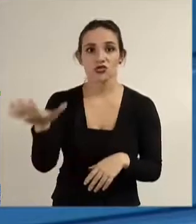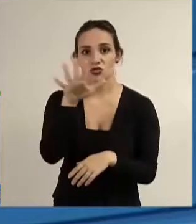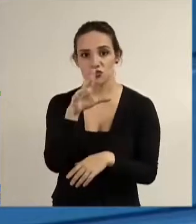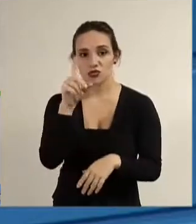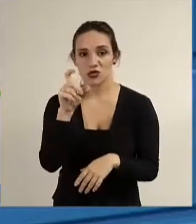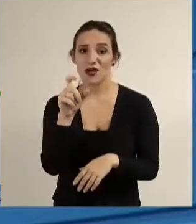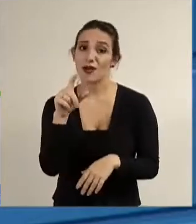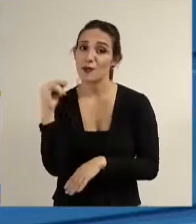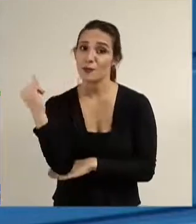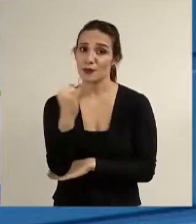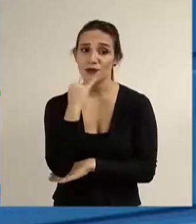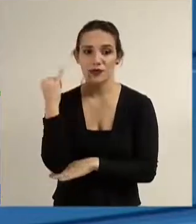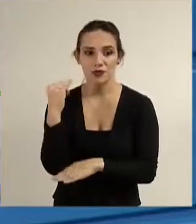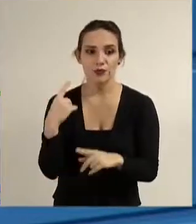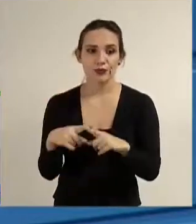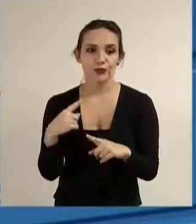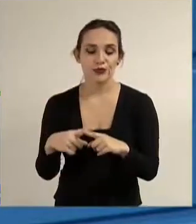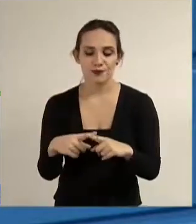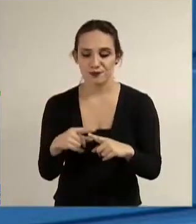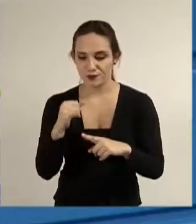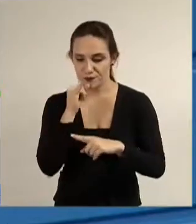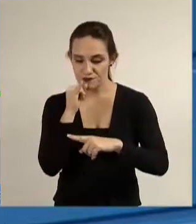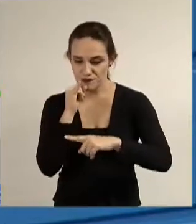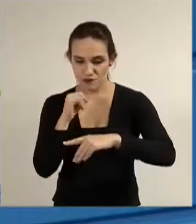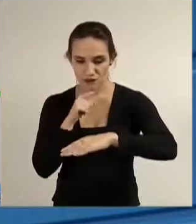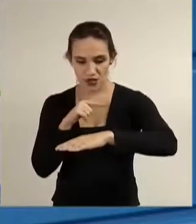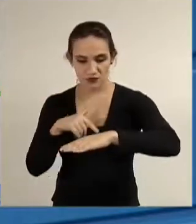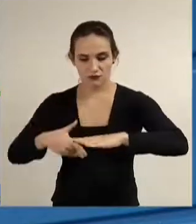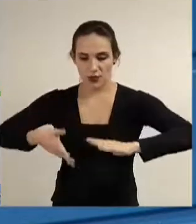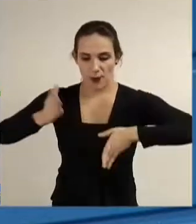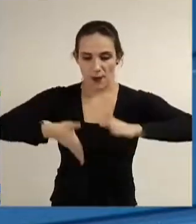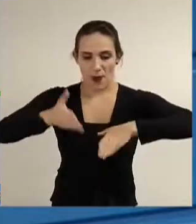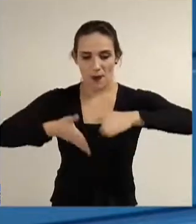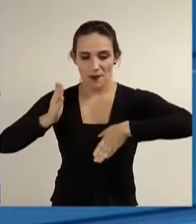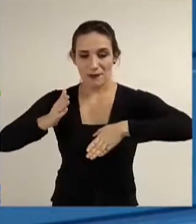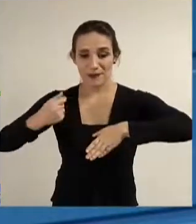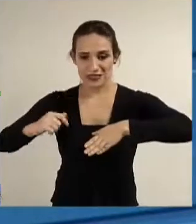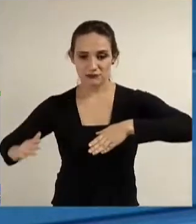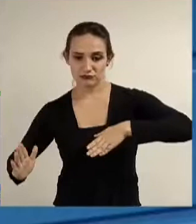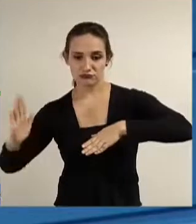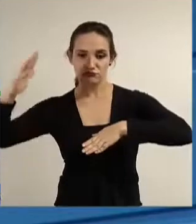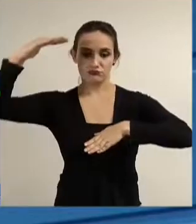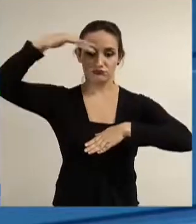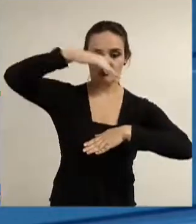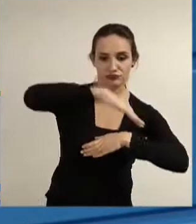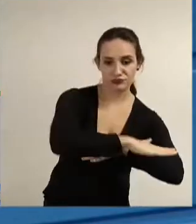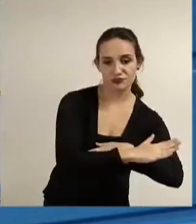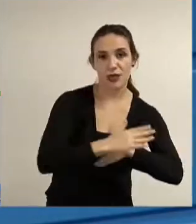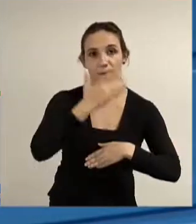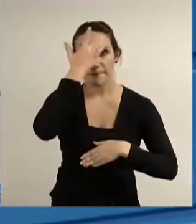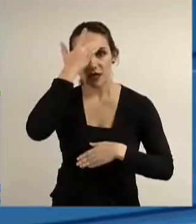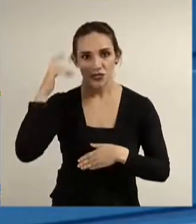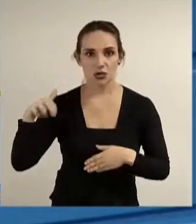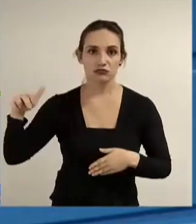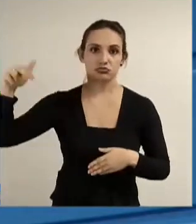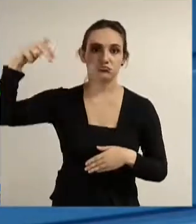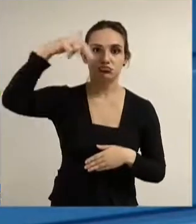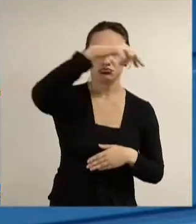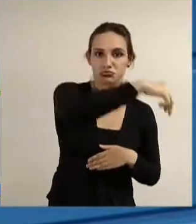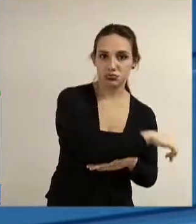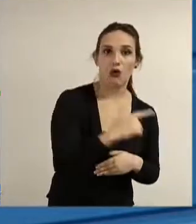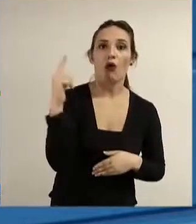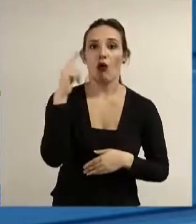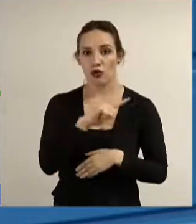suma importância, porque o tráfego vai ser intenso e o trânsito de pessoas será muito alto, e com certeza temos que nos antecipar a